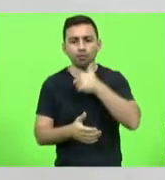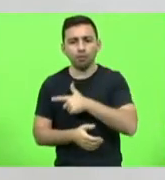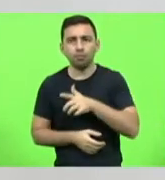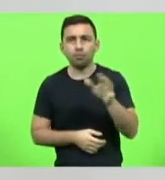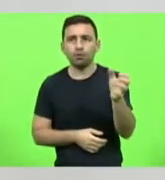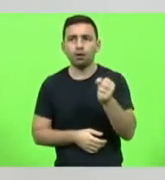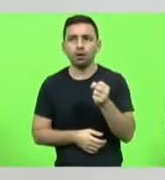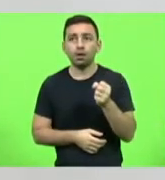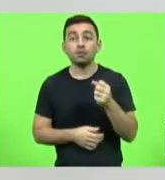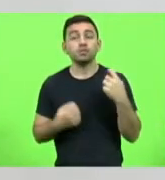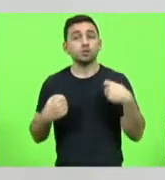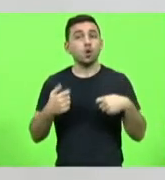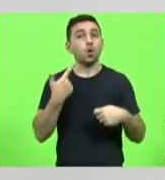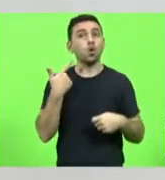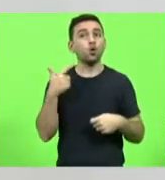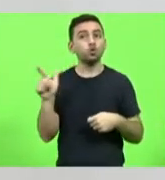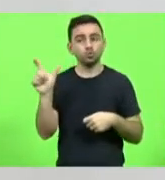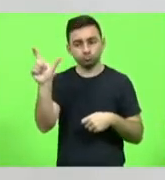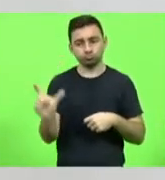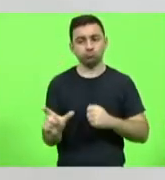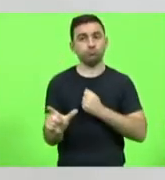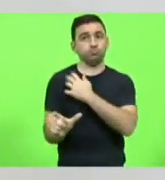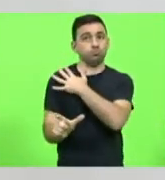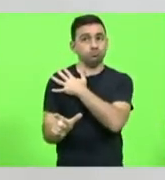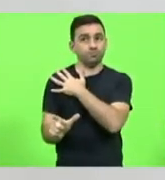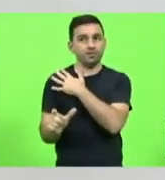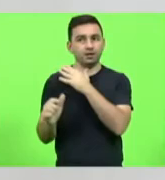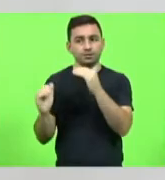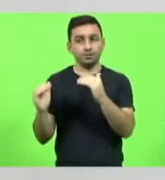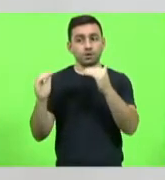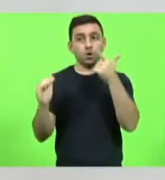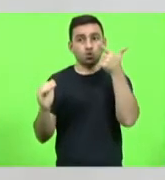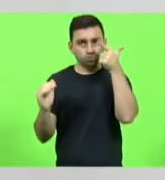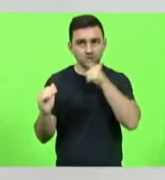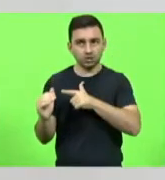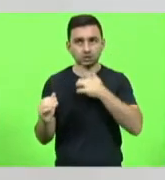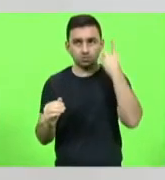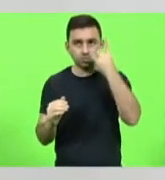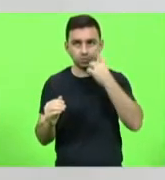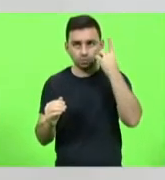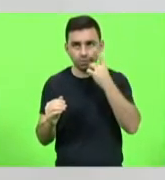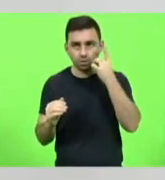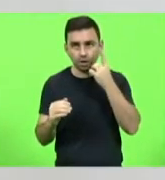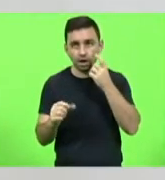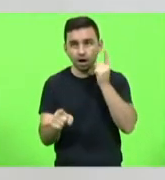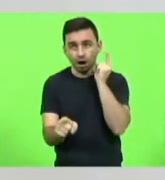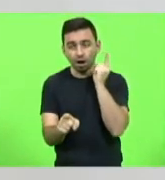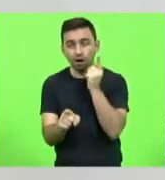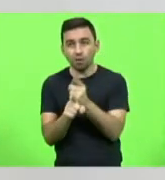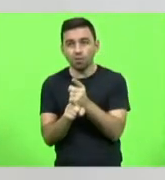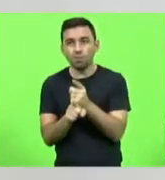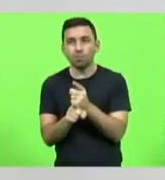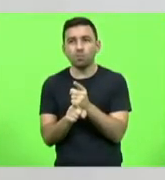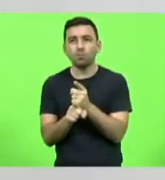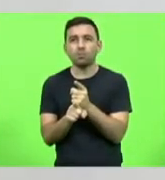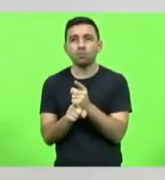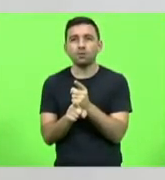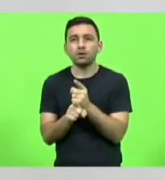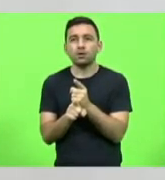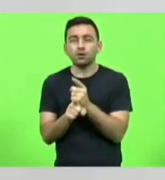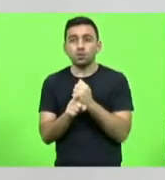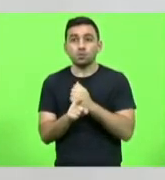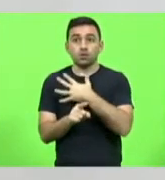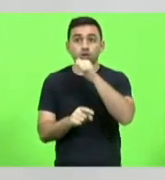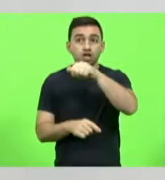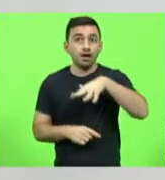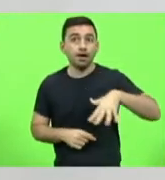Precisou um sargento da polícia se eleger deputado estadual, encontrar com o comandante-geral